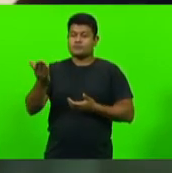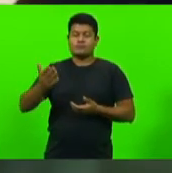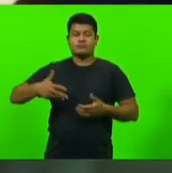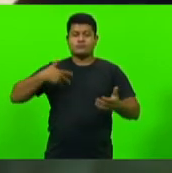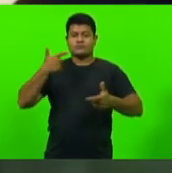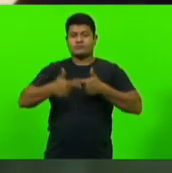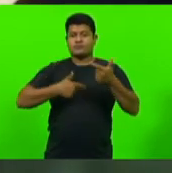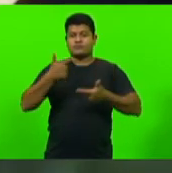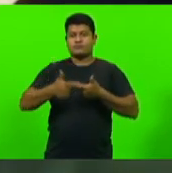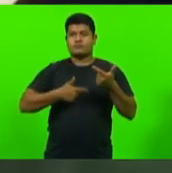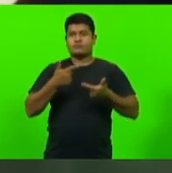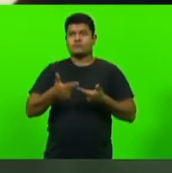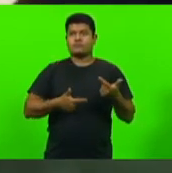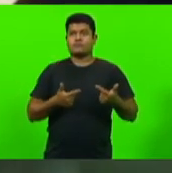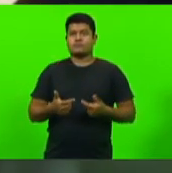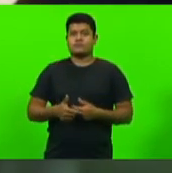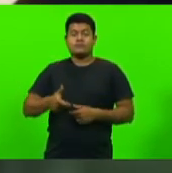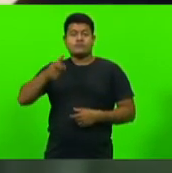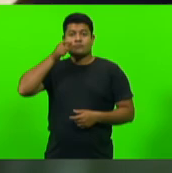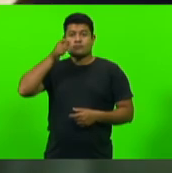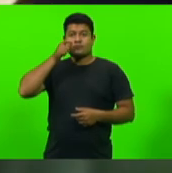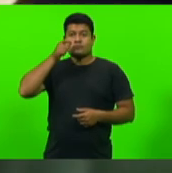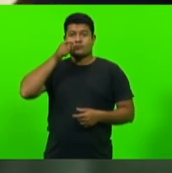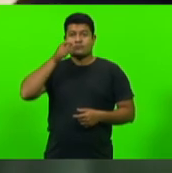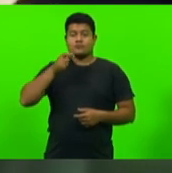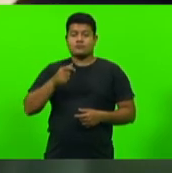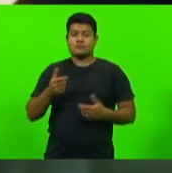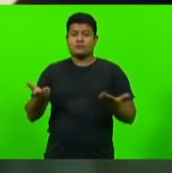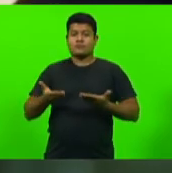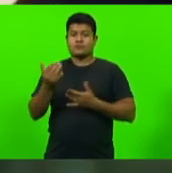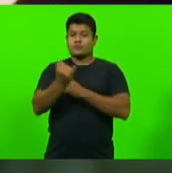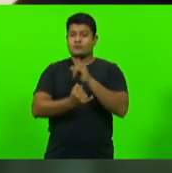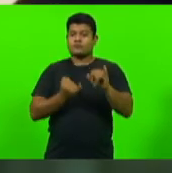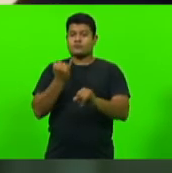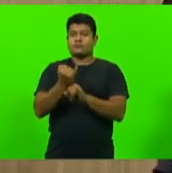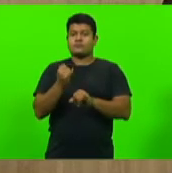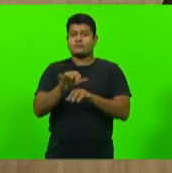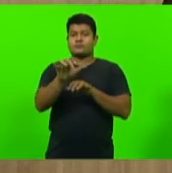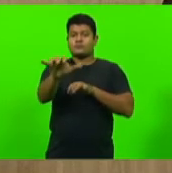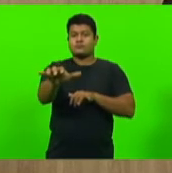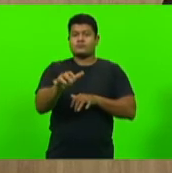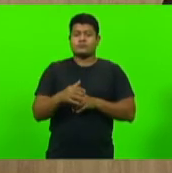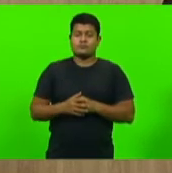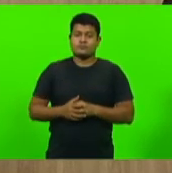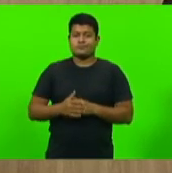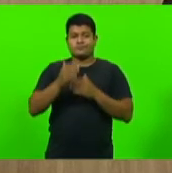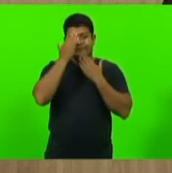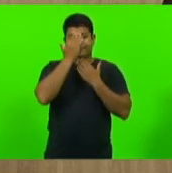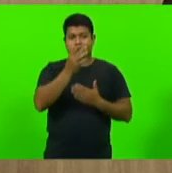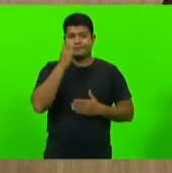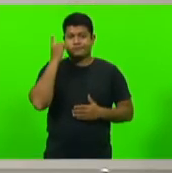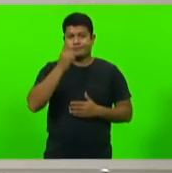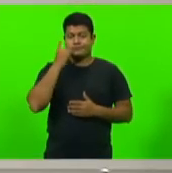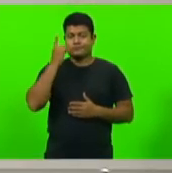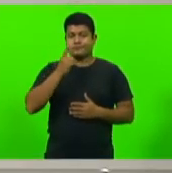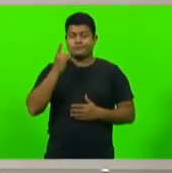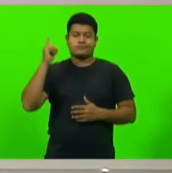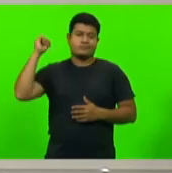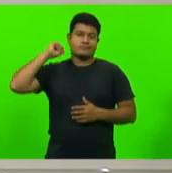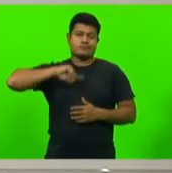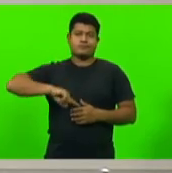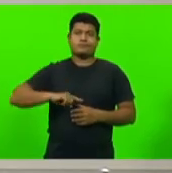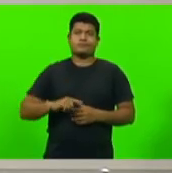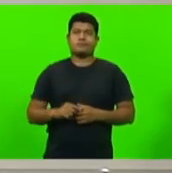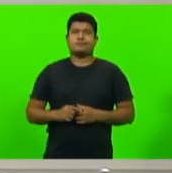trabalhos, vou acompanhar a sessão aí virtualmente. Obrigado, deputado Silvio. A